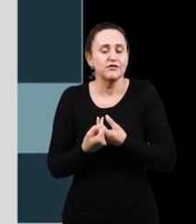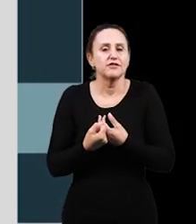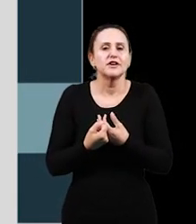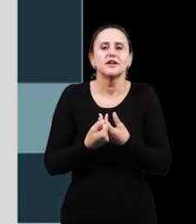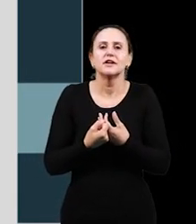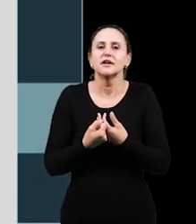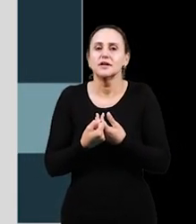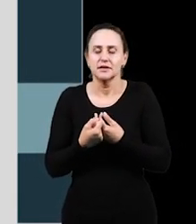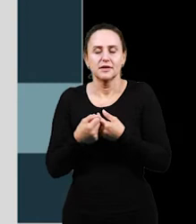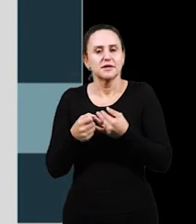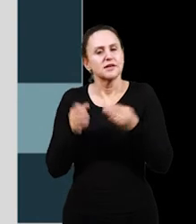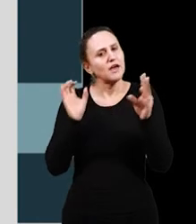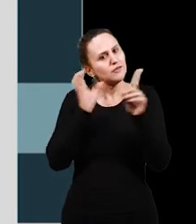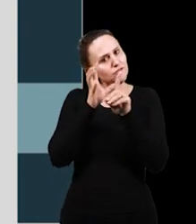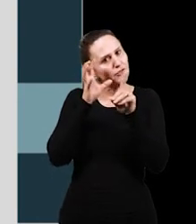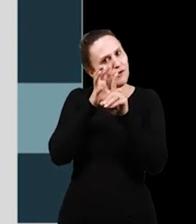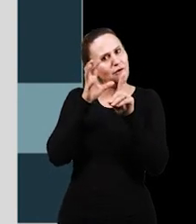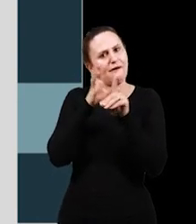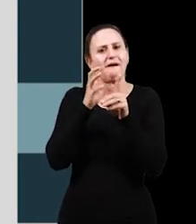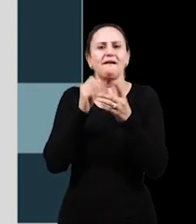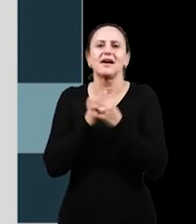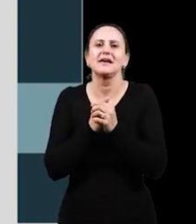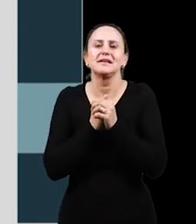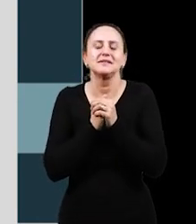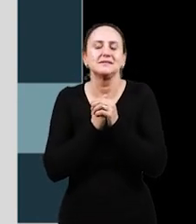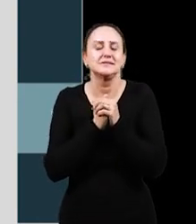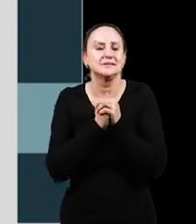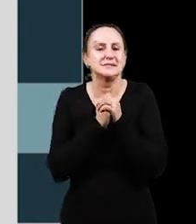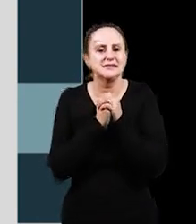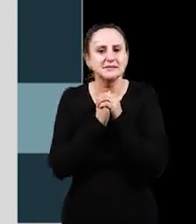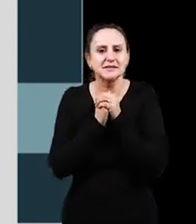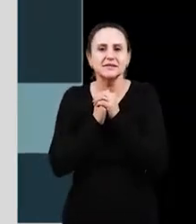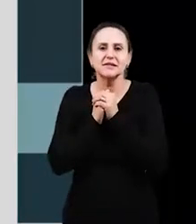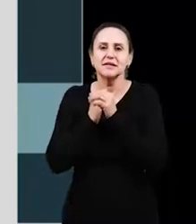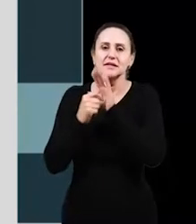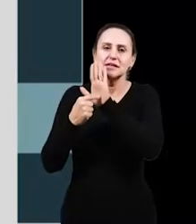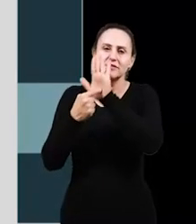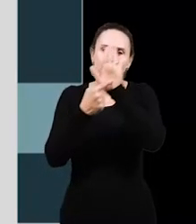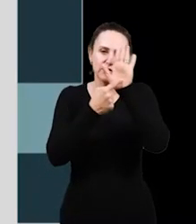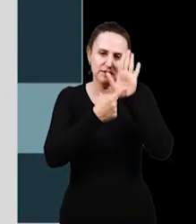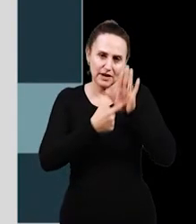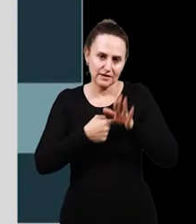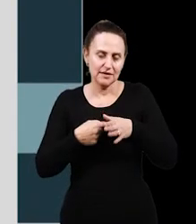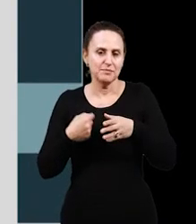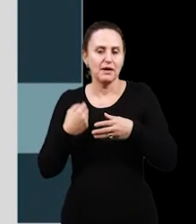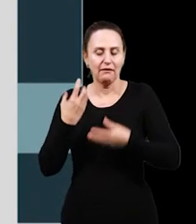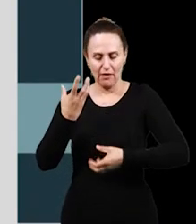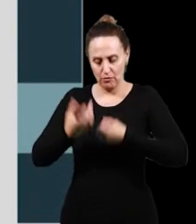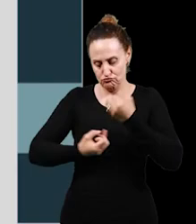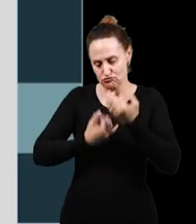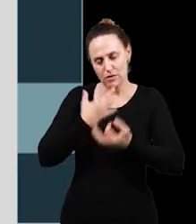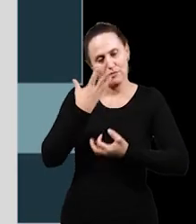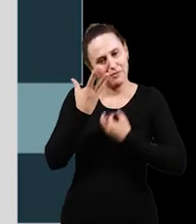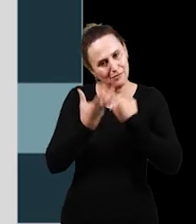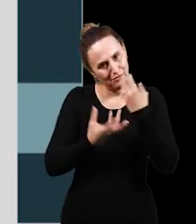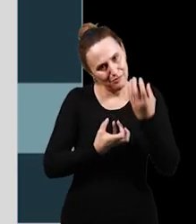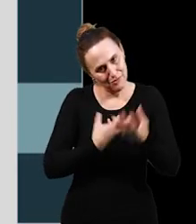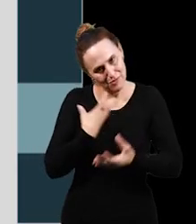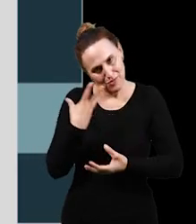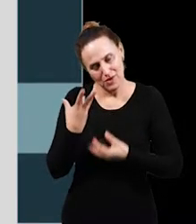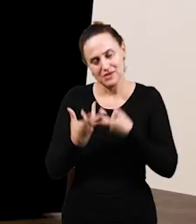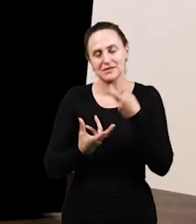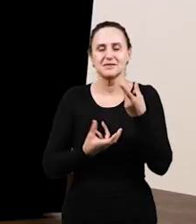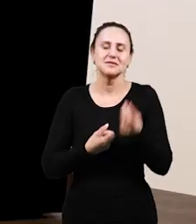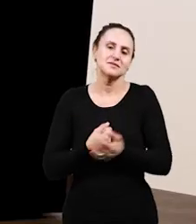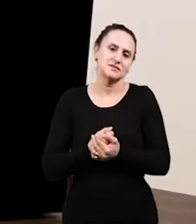do Biller né que aí fazendo um emissor objetivo da mensagem a expressão das emoções atitudes estado espiritual emissor com